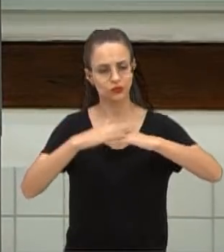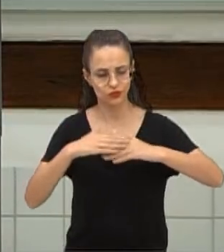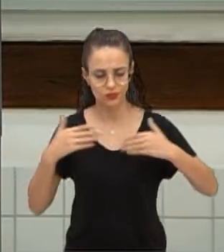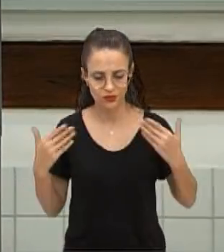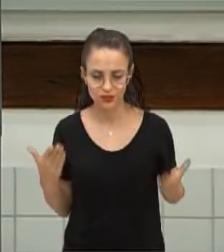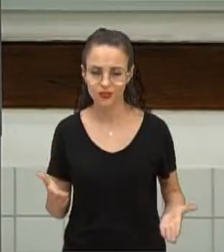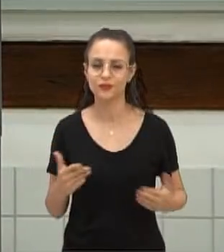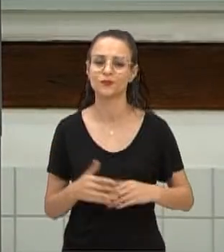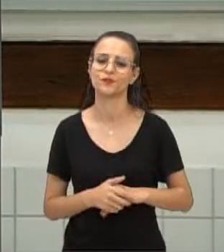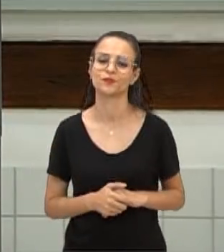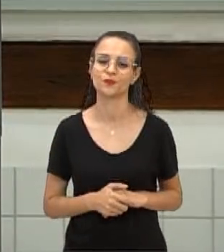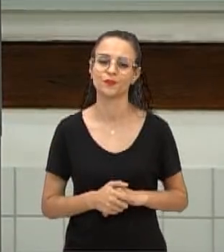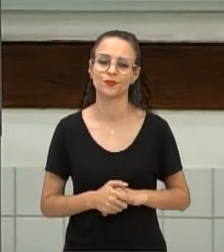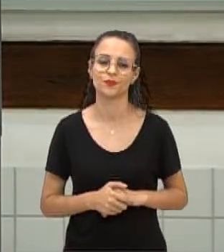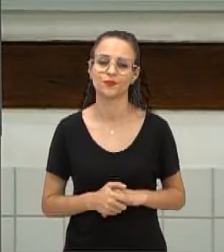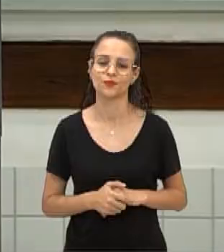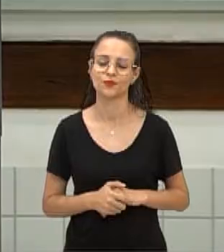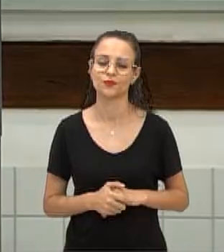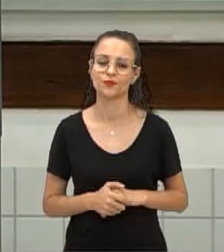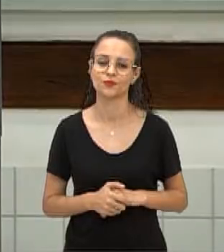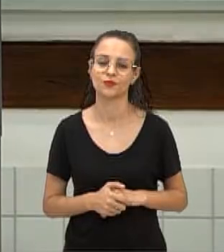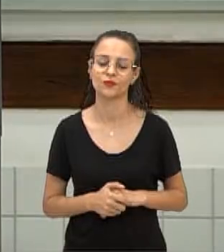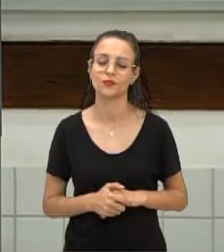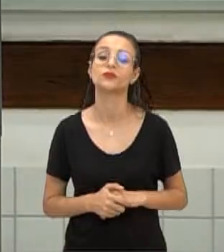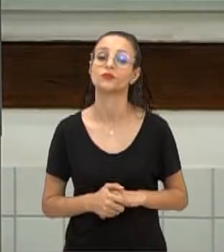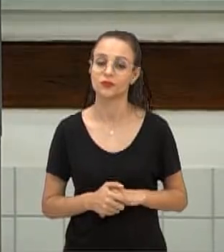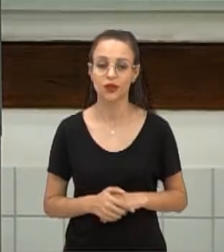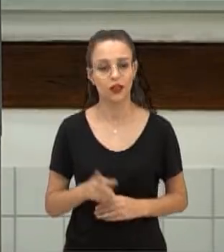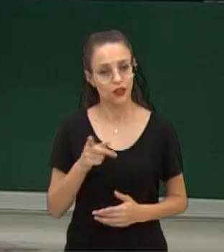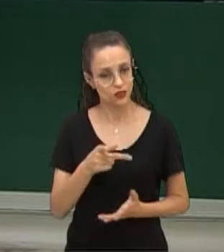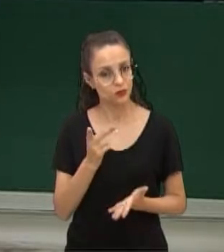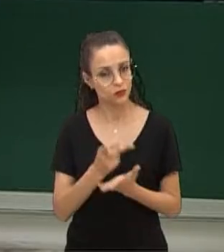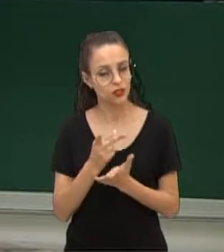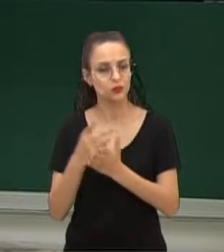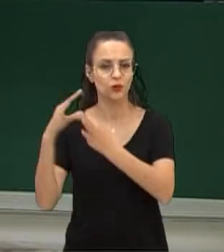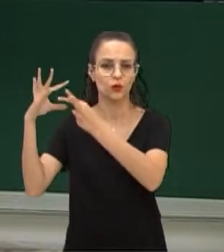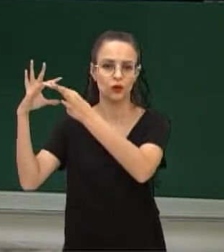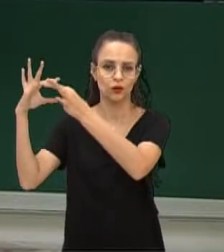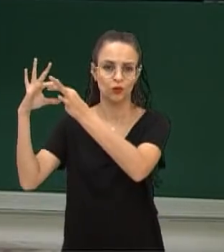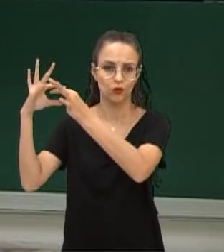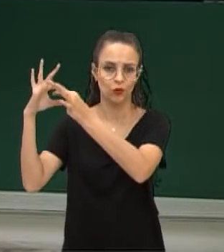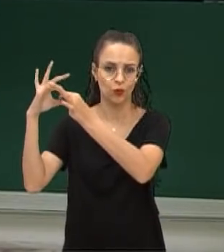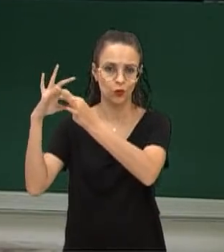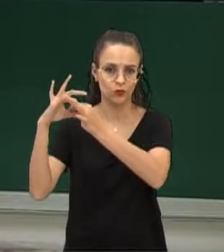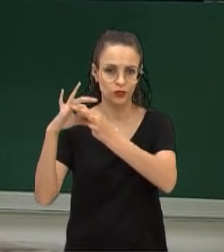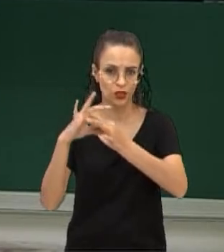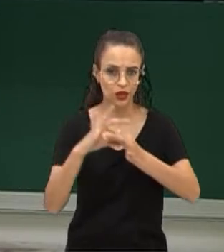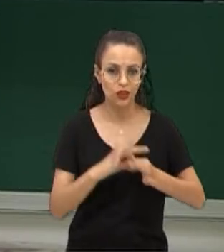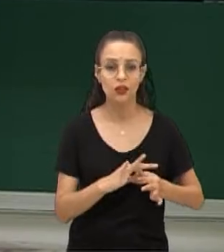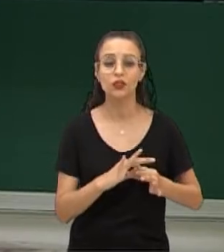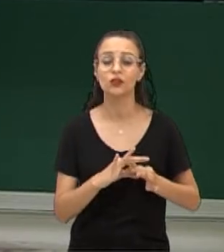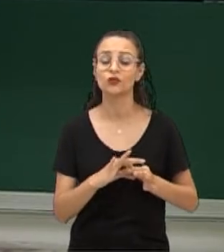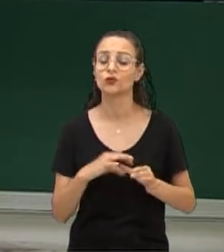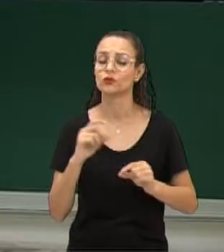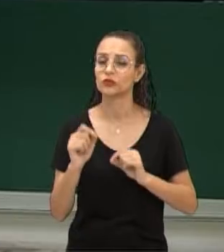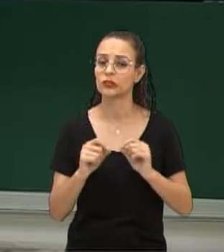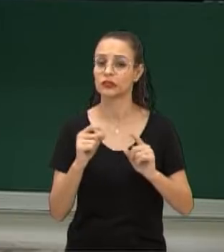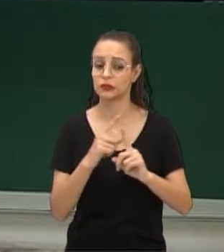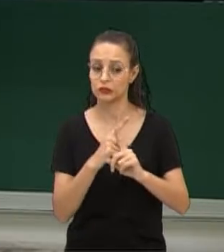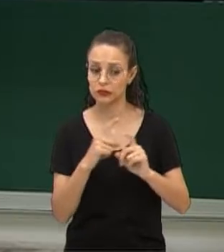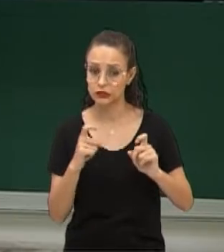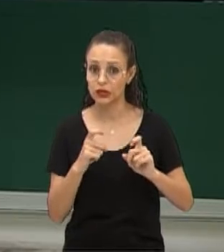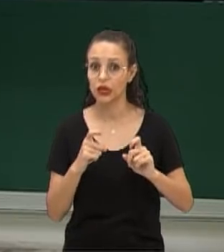pessoas. Né? Então, dentro desse contexto, no contexto em que a ciência estava